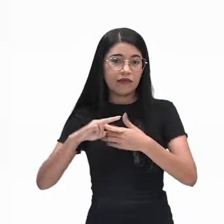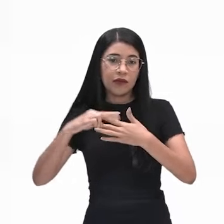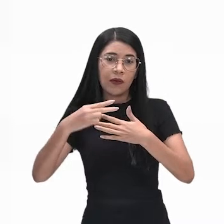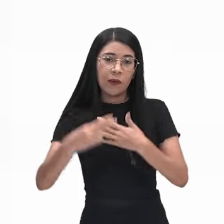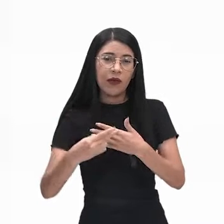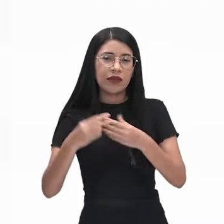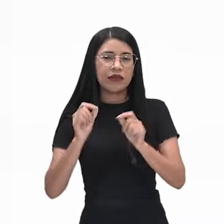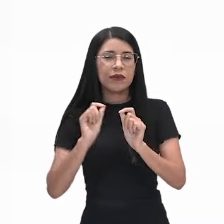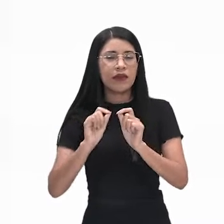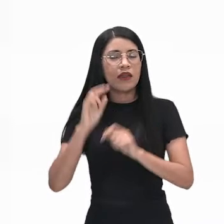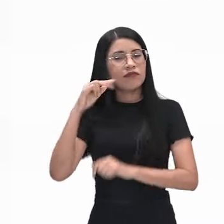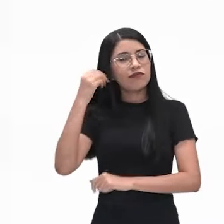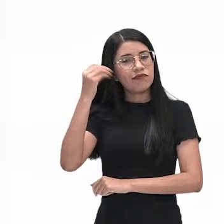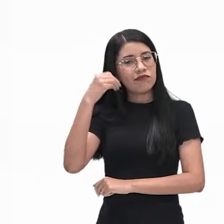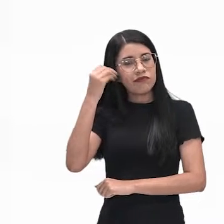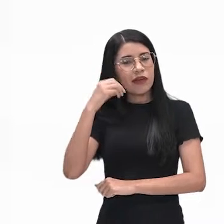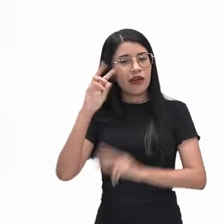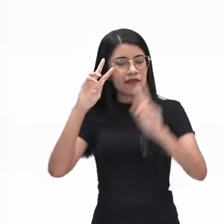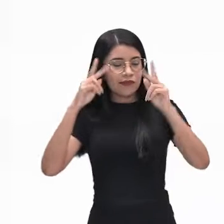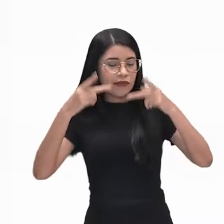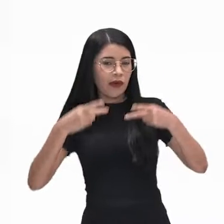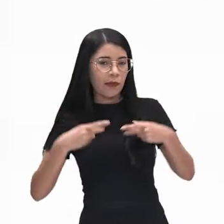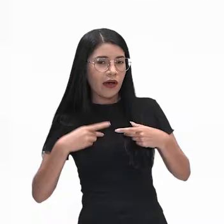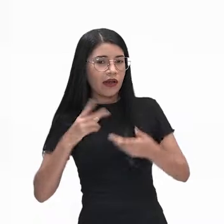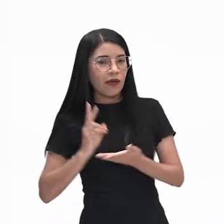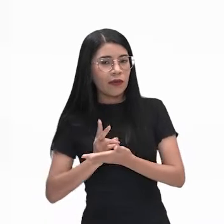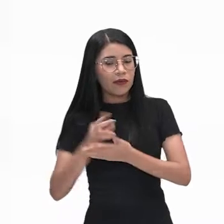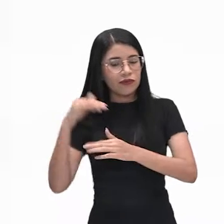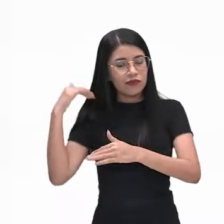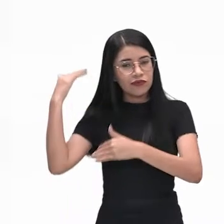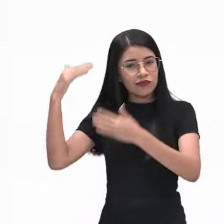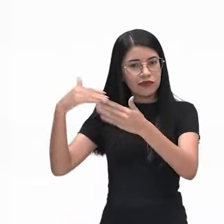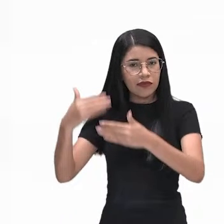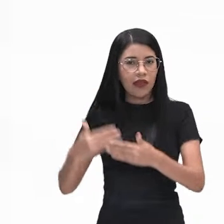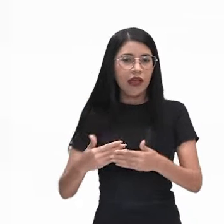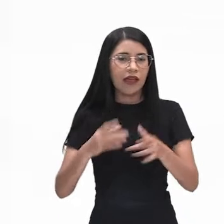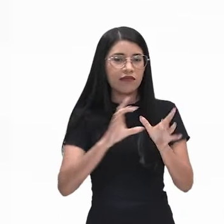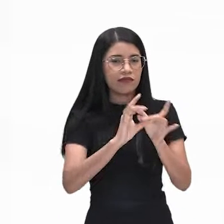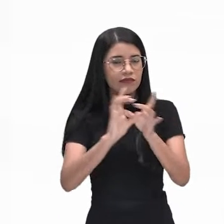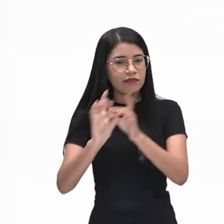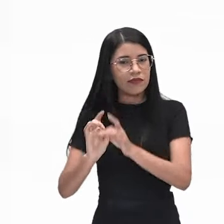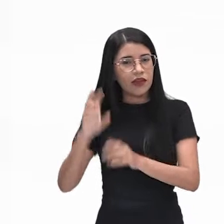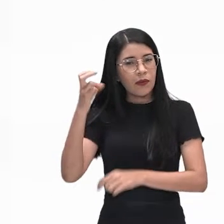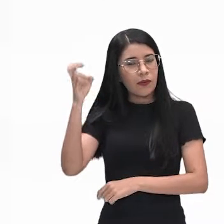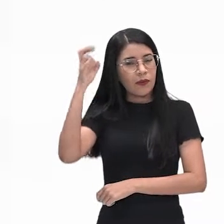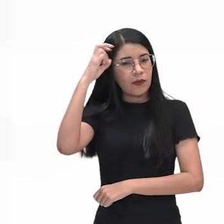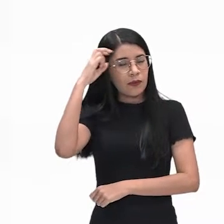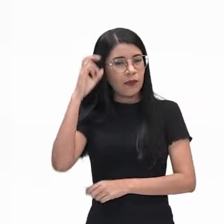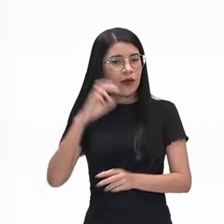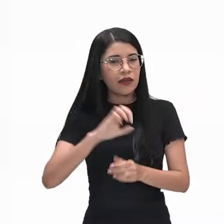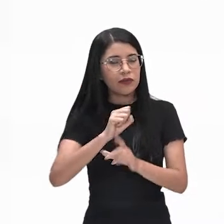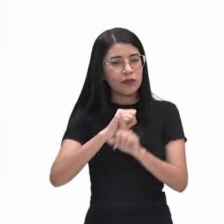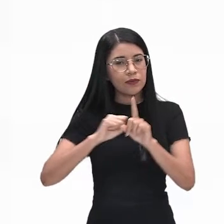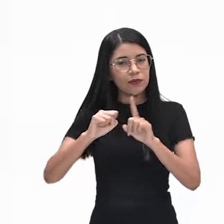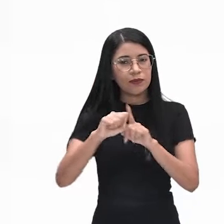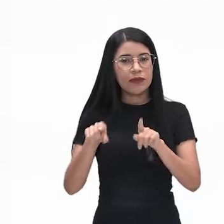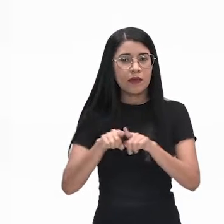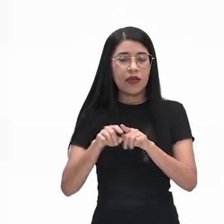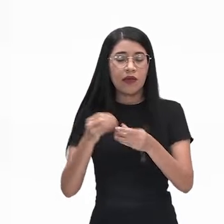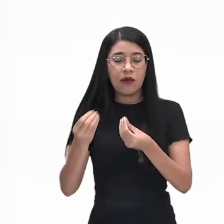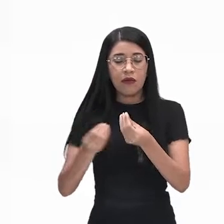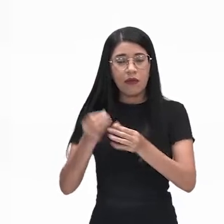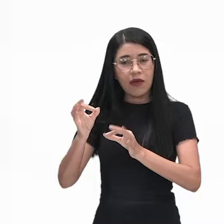de experiências humanas estabelecidas historicamente em diferentes contextos culturais e sociais. Forma de